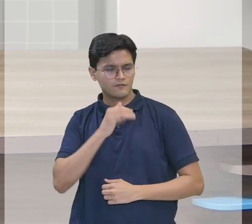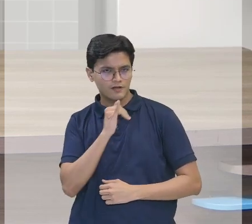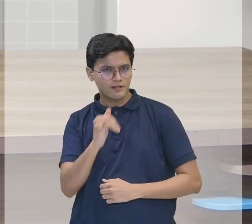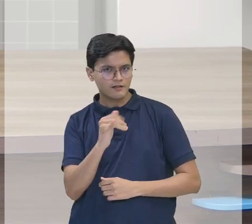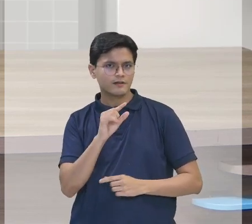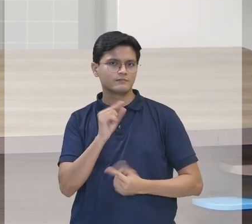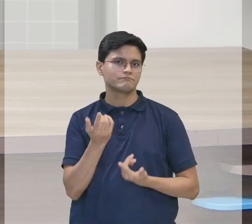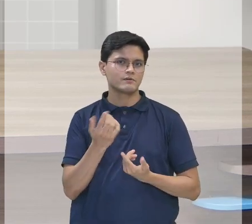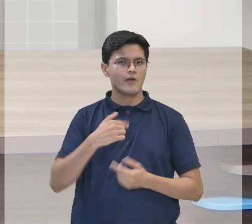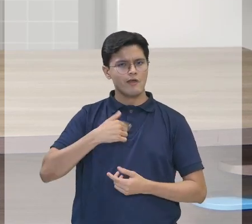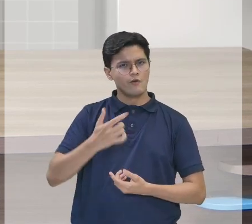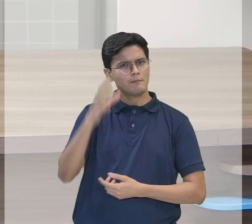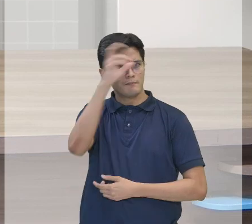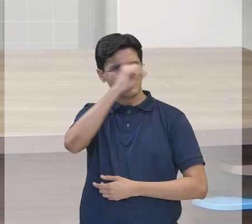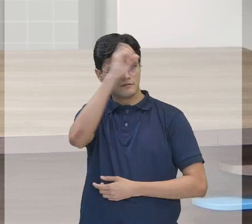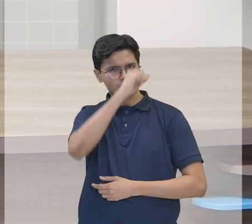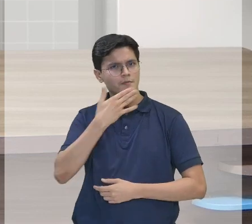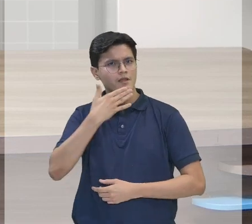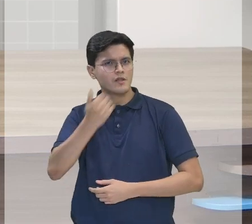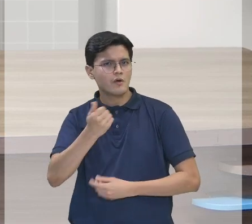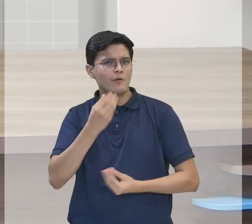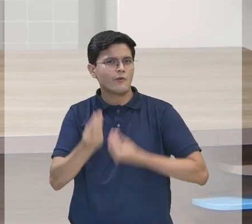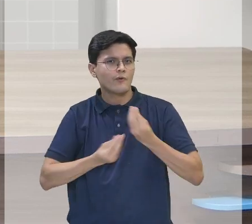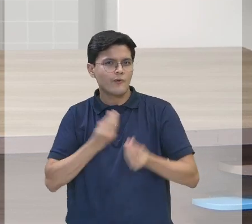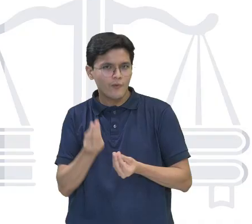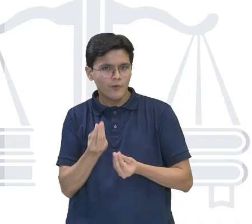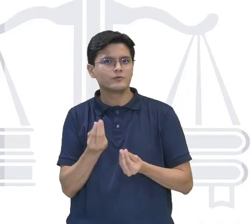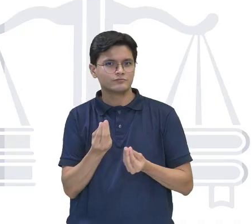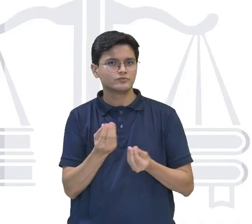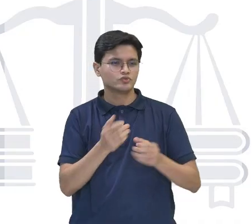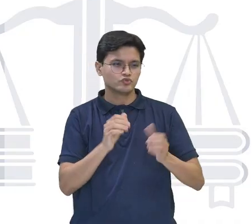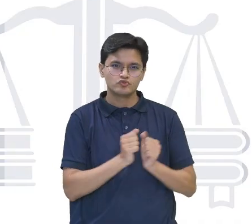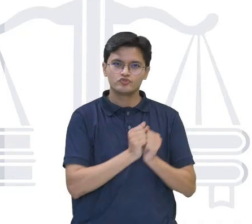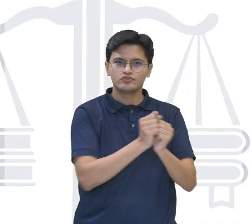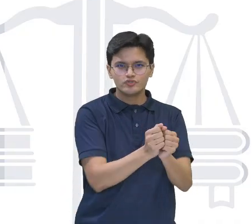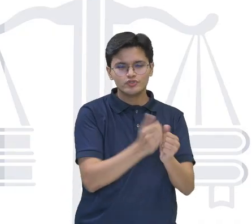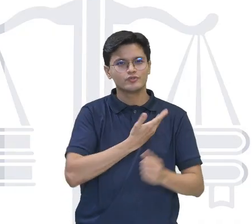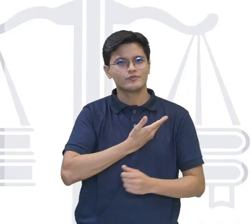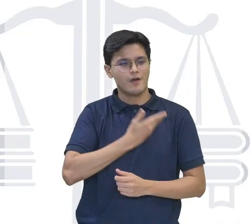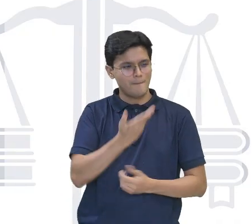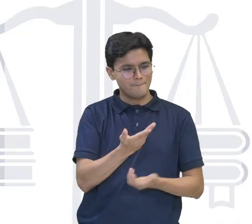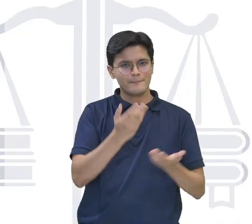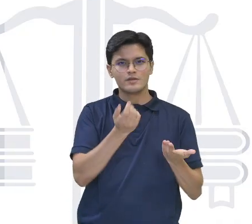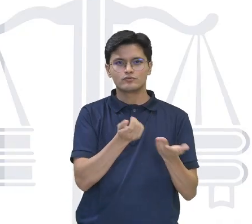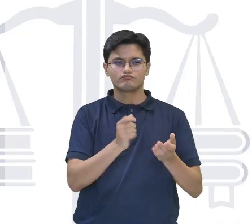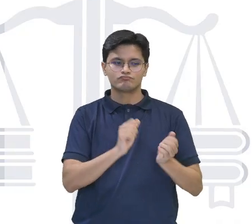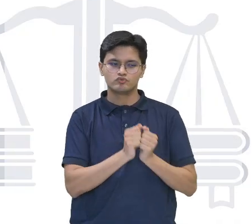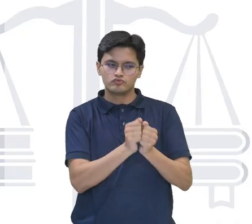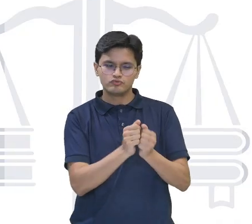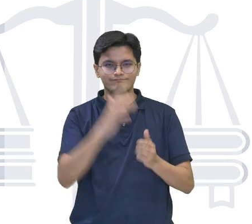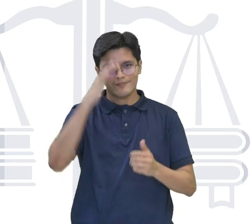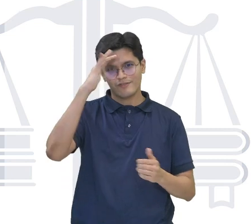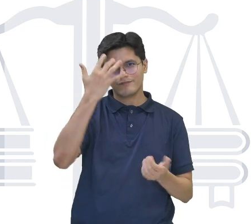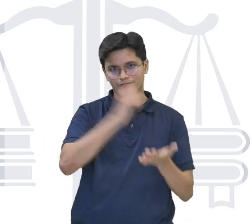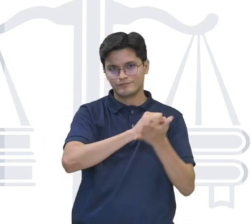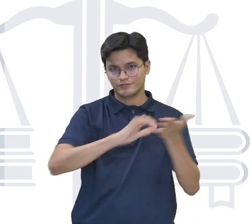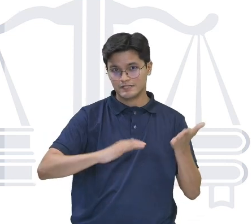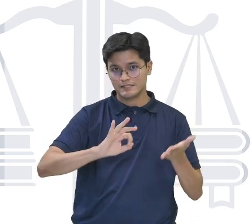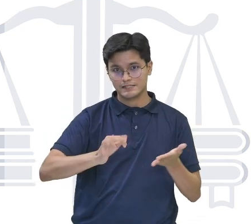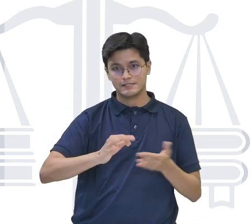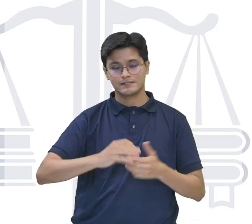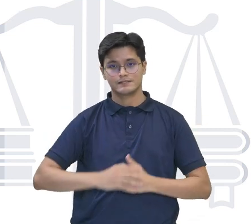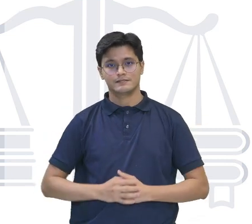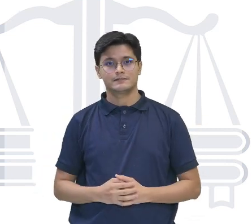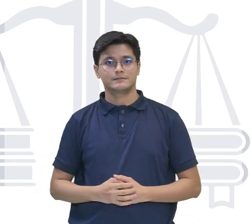um colega. Isso já é uma estratégia. Olha só que interessante. Porque ele podia dizer assim, eu aprendo